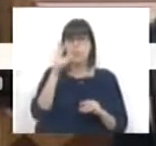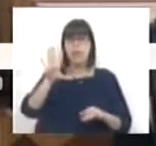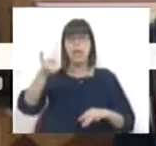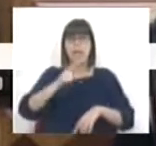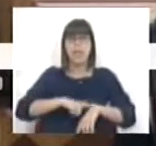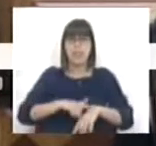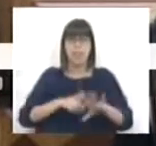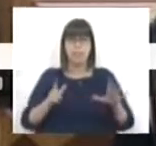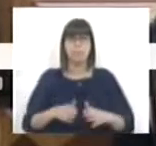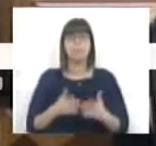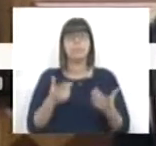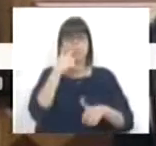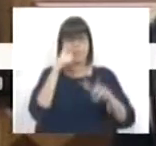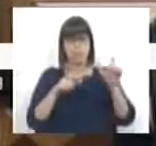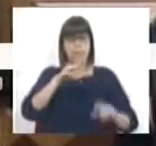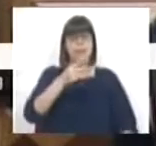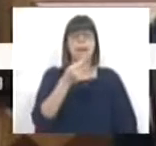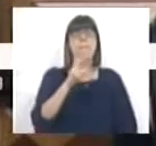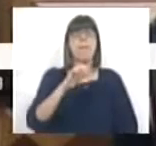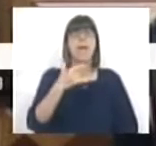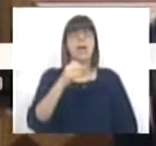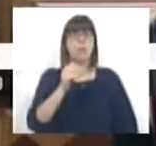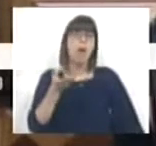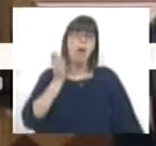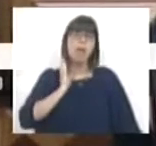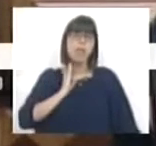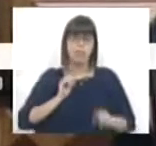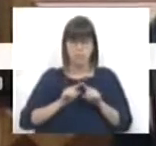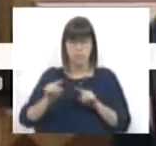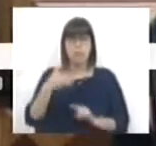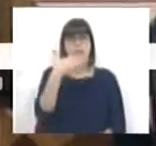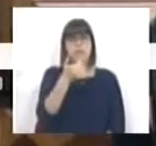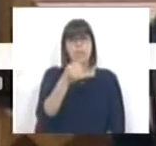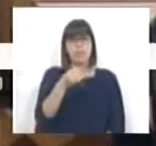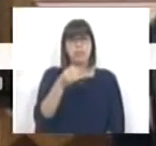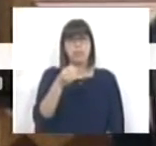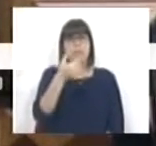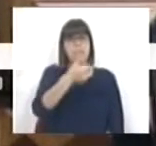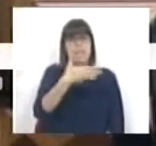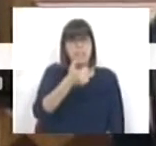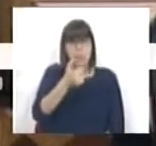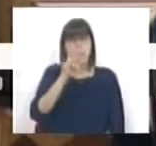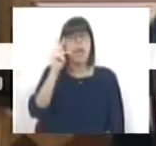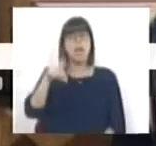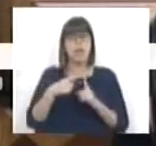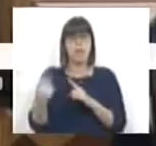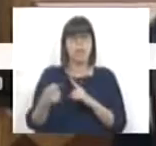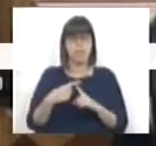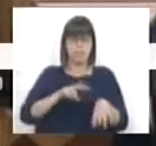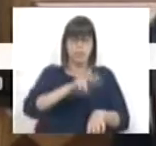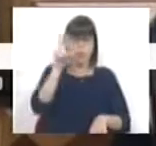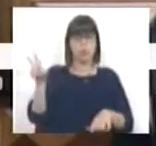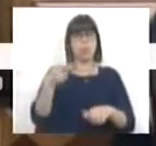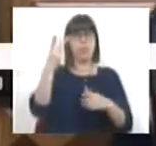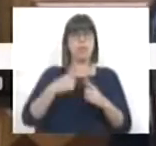15 da população do méxico tenha que se deslocar numa viagem de 154 quilômetros de volta duas